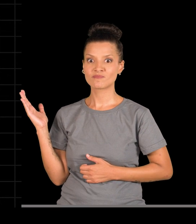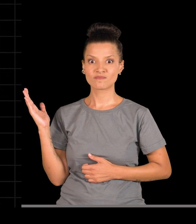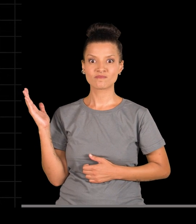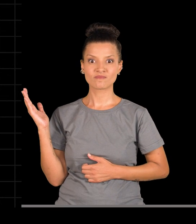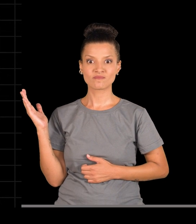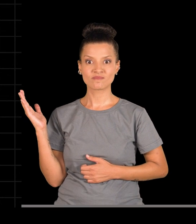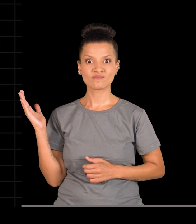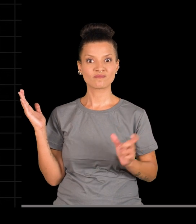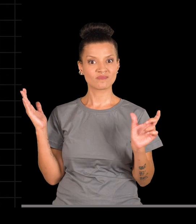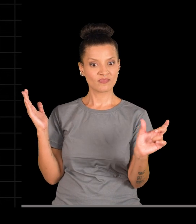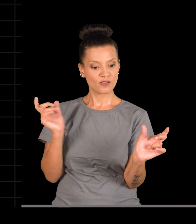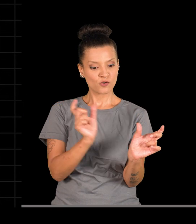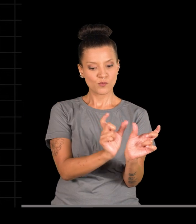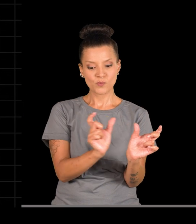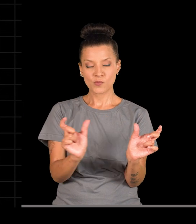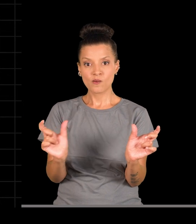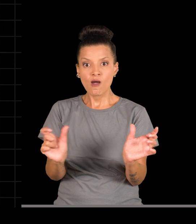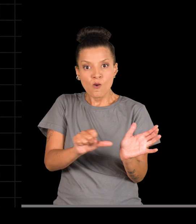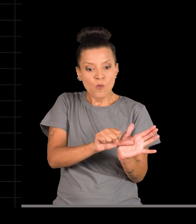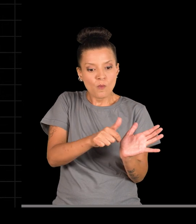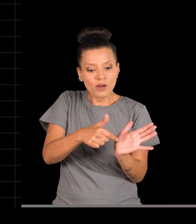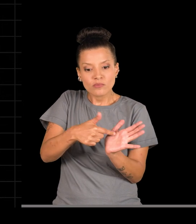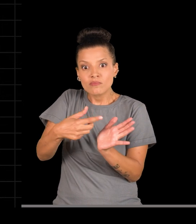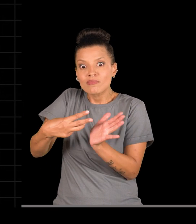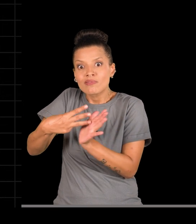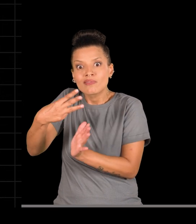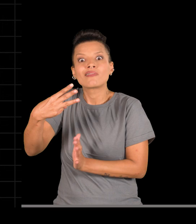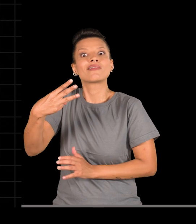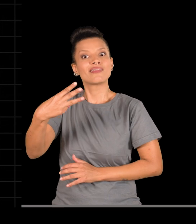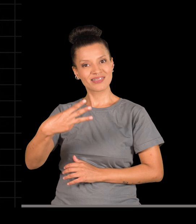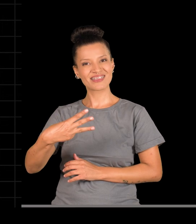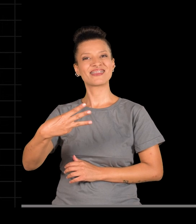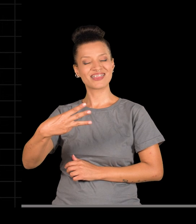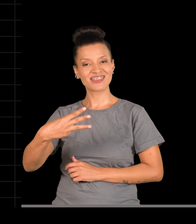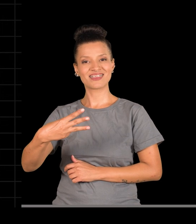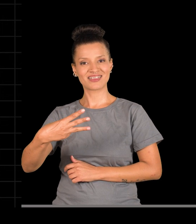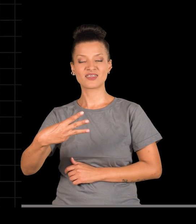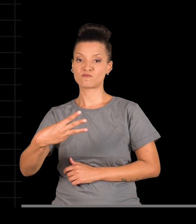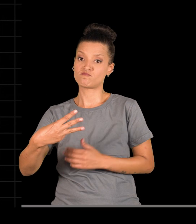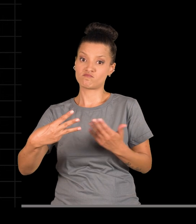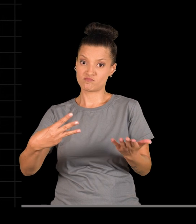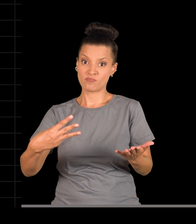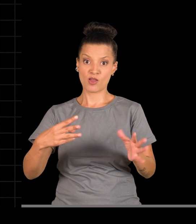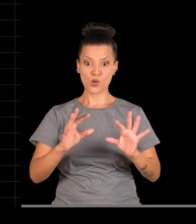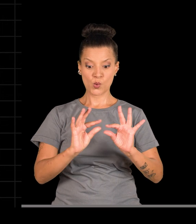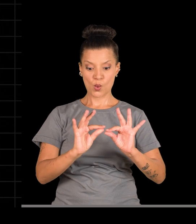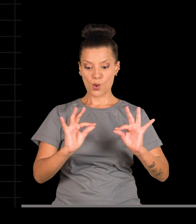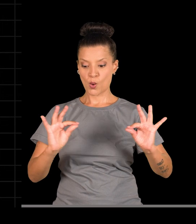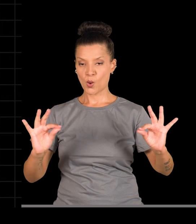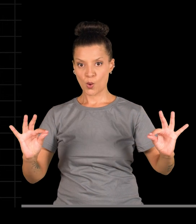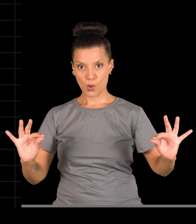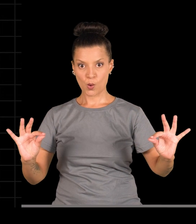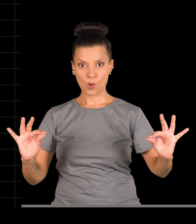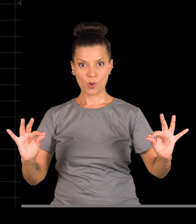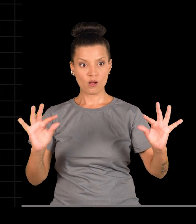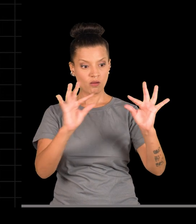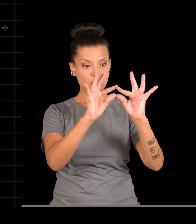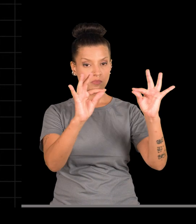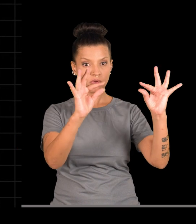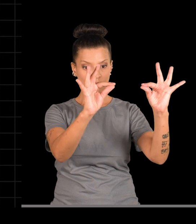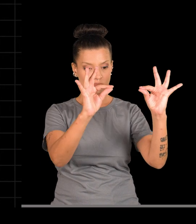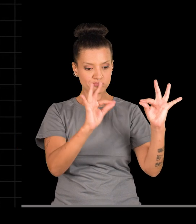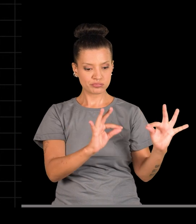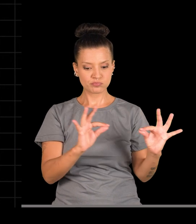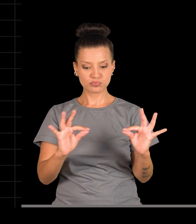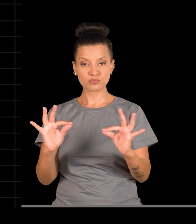ó, 3 vezes, certo? Você percebe que o AB ele coube 3 vezes exatamente aqui dentro. Então aquele segmento de reta